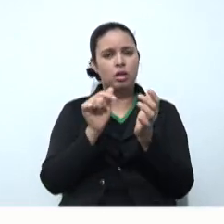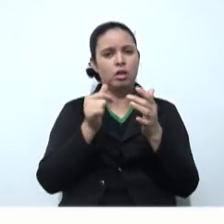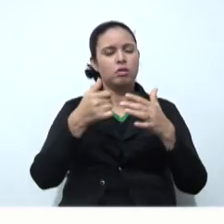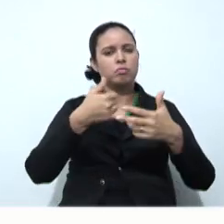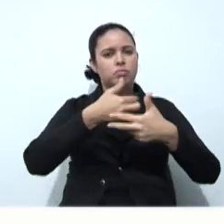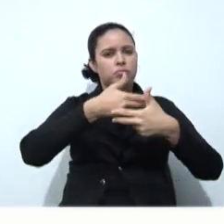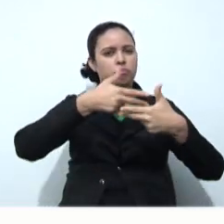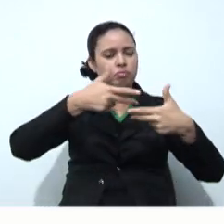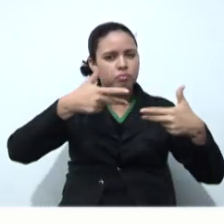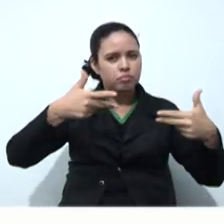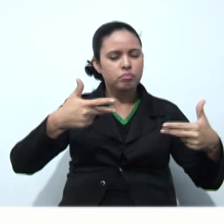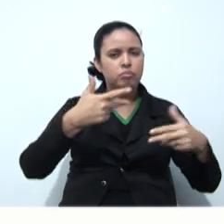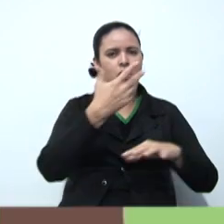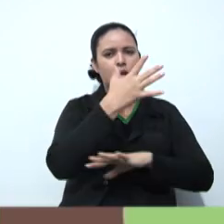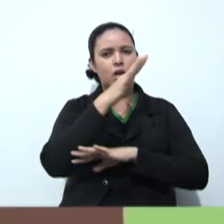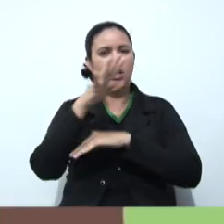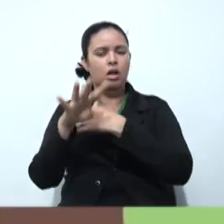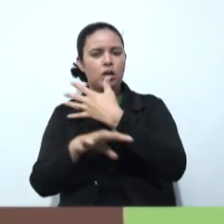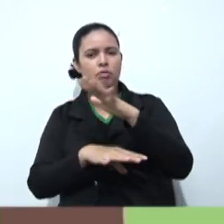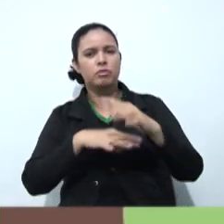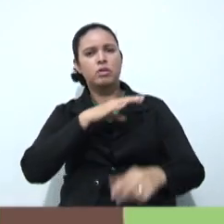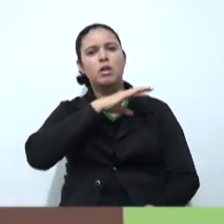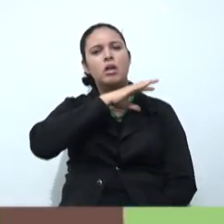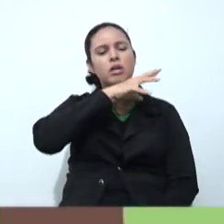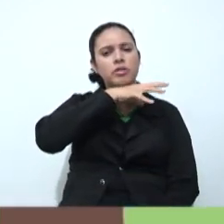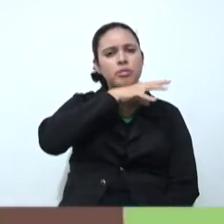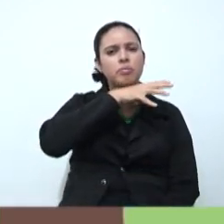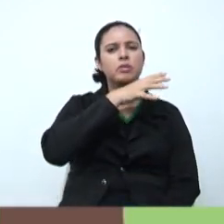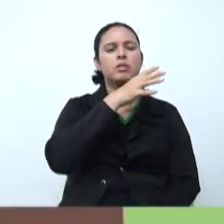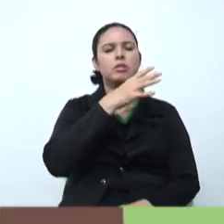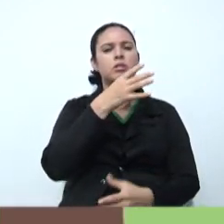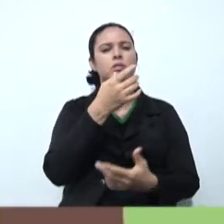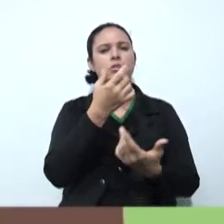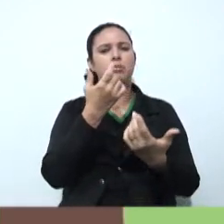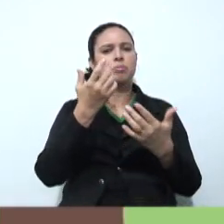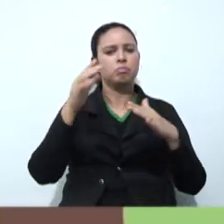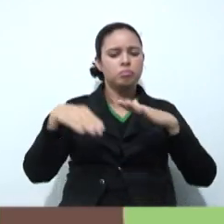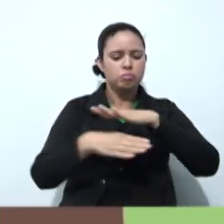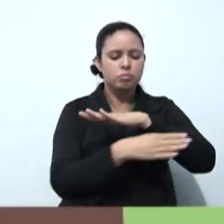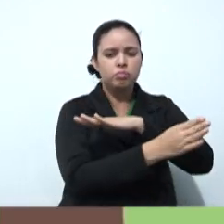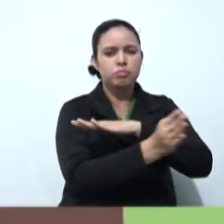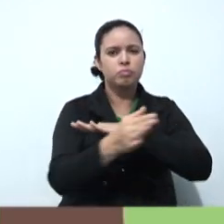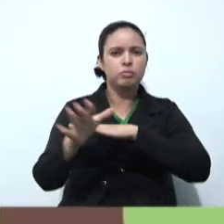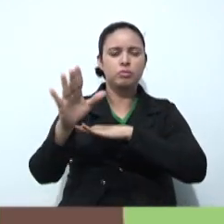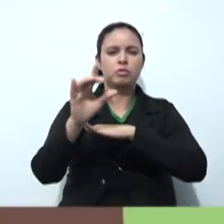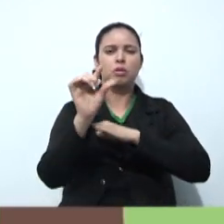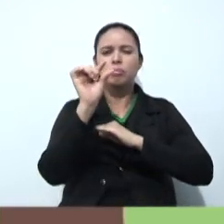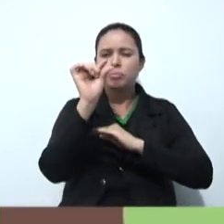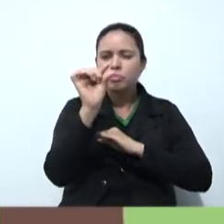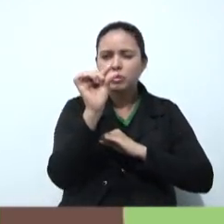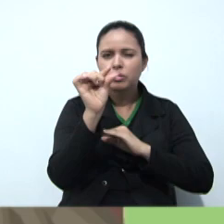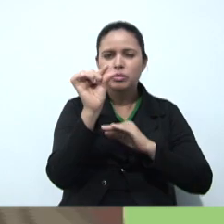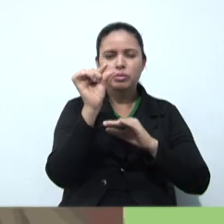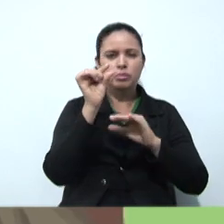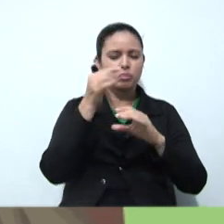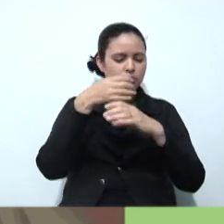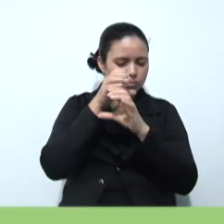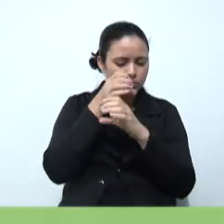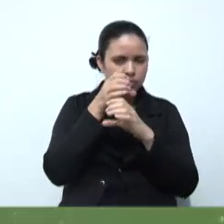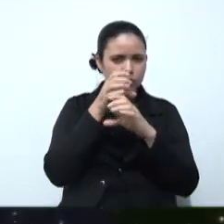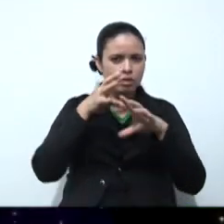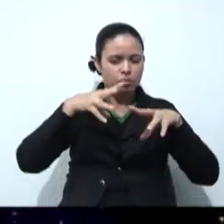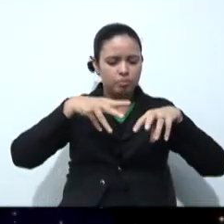que funciona como um sistema natural. Inclui toda a vegetação, os animais, os micro-organismos, o solo,